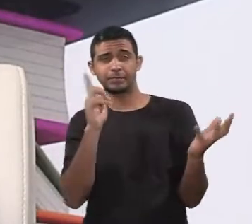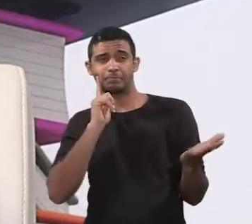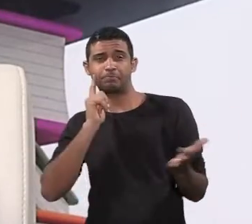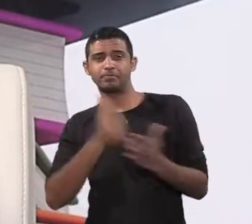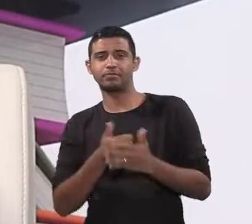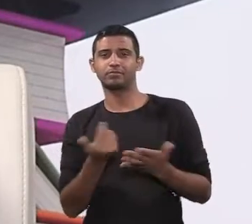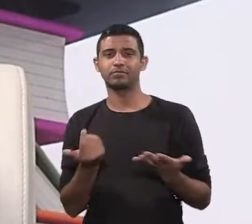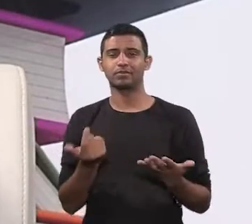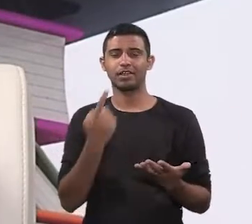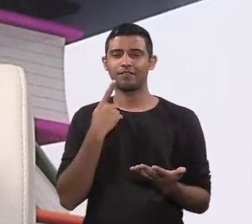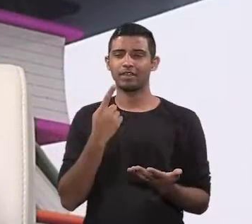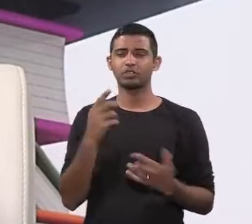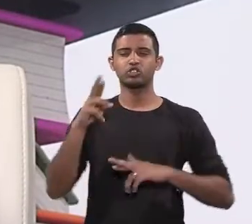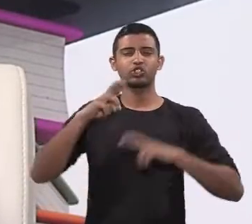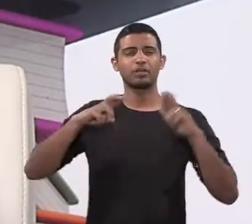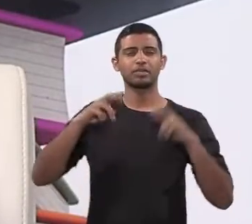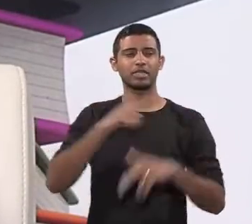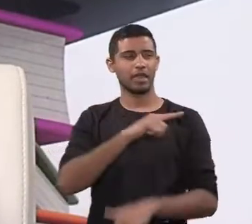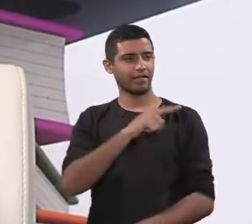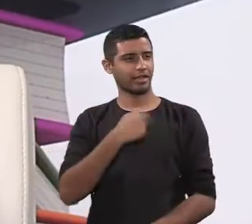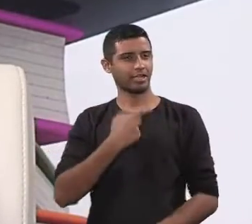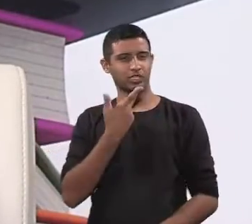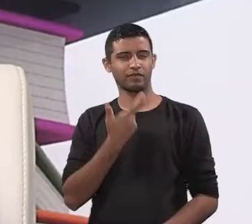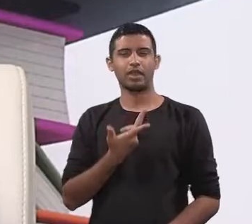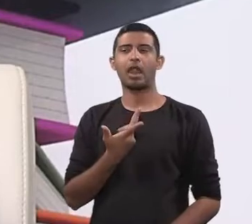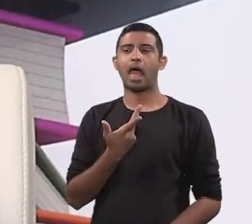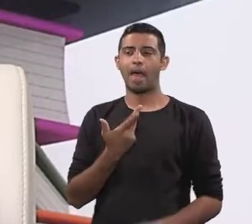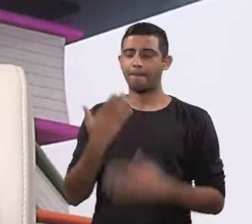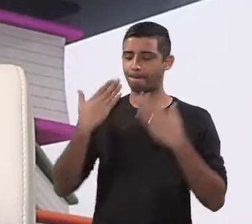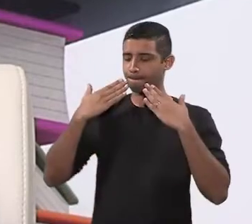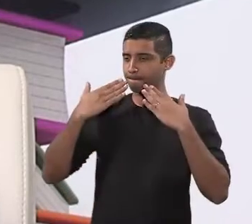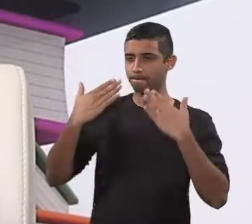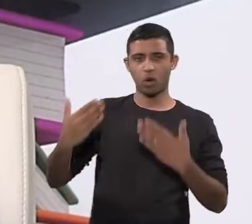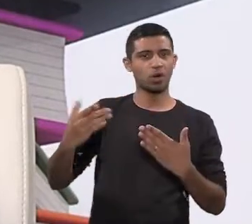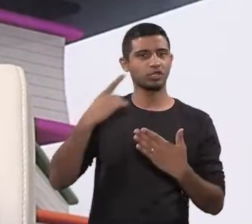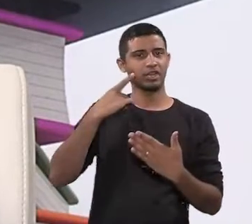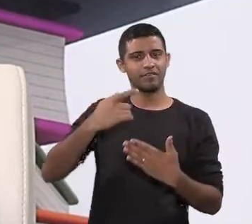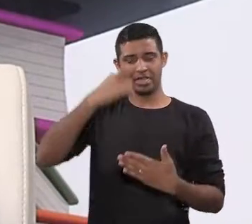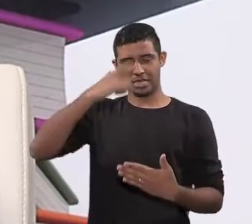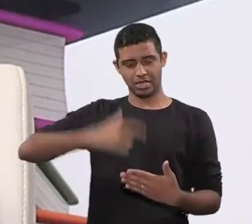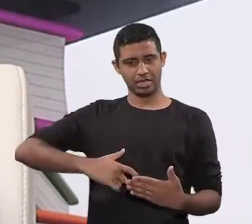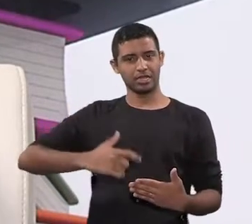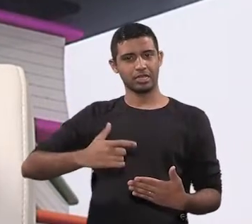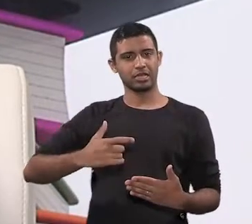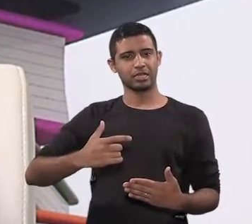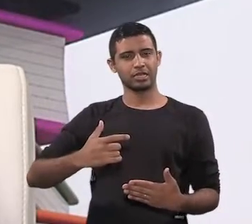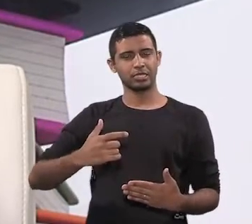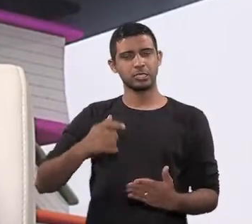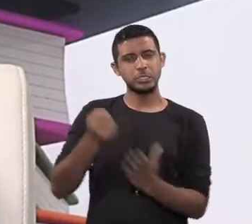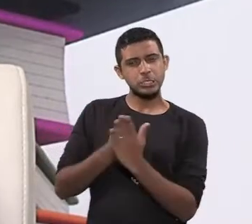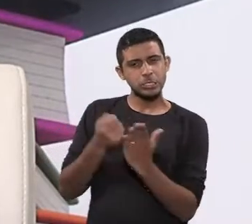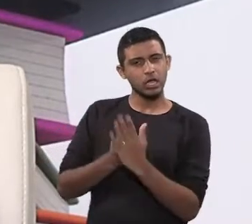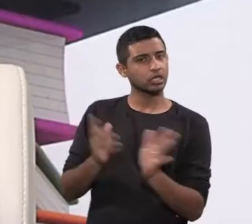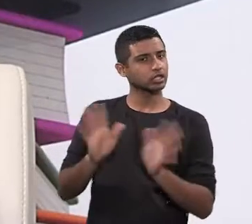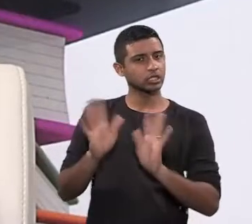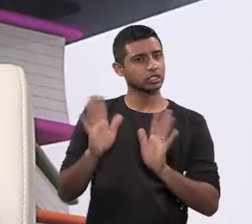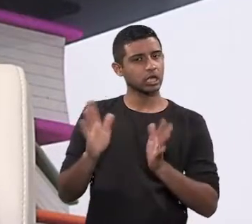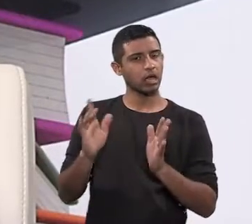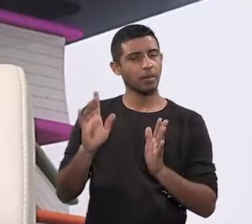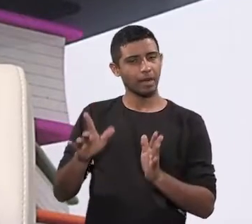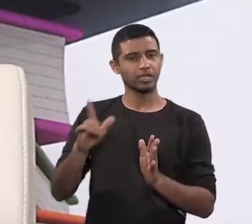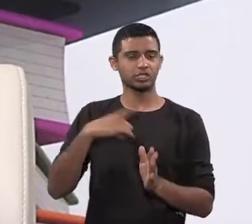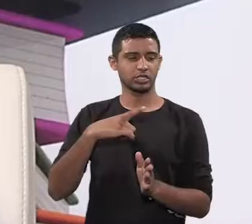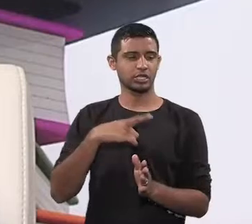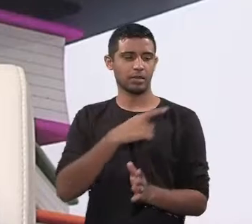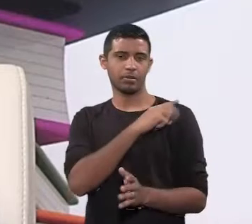curso. Então, a gente observa tudo que os colegas estão falando, o reflexo, né, da personalidade que é criada nesse aluno lá no